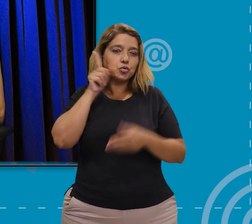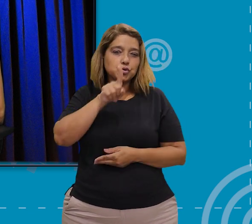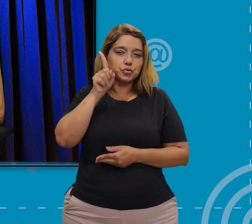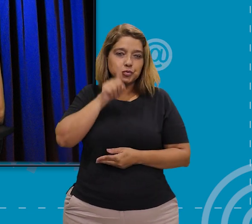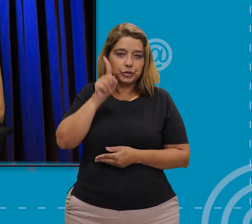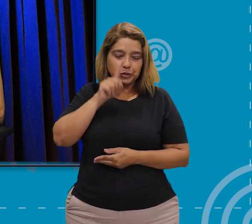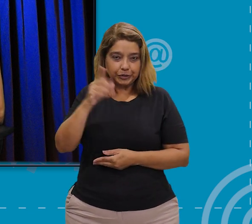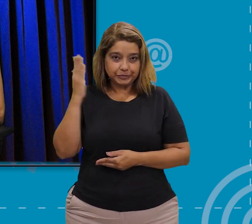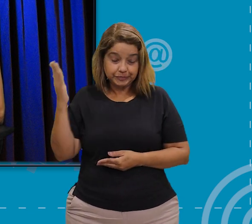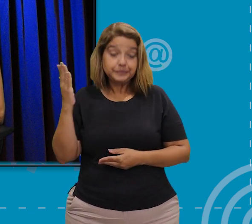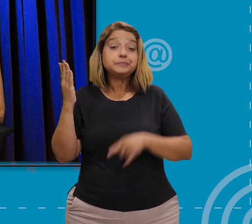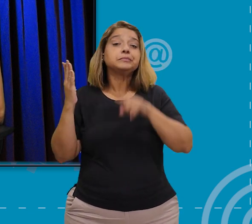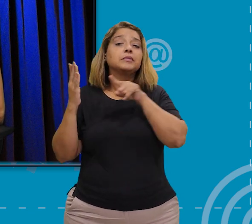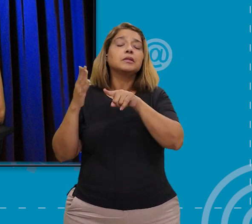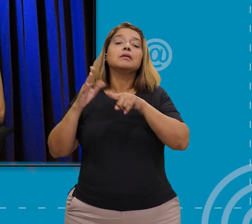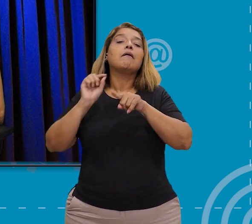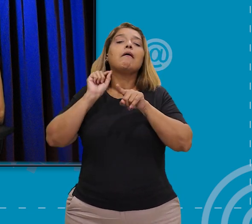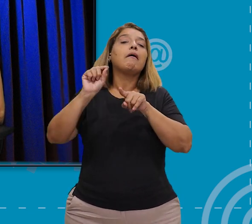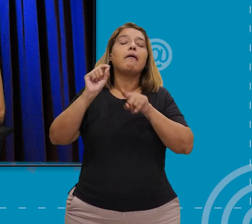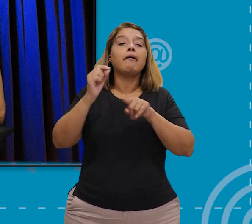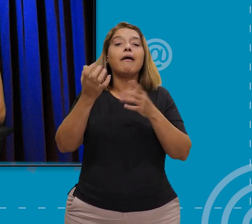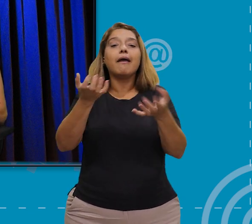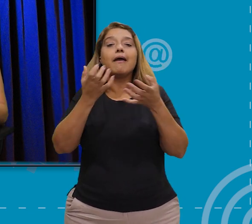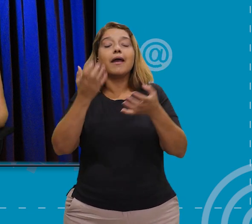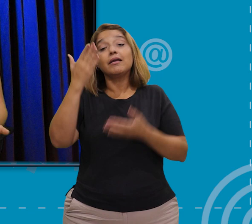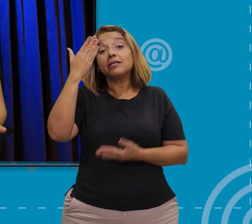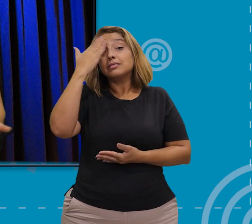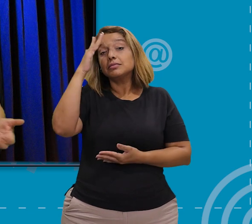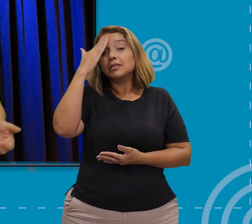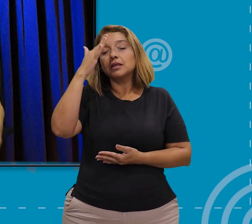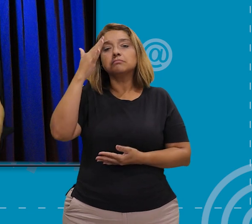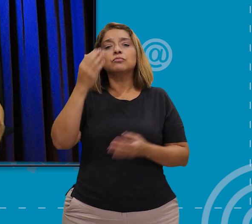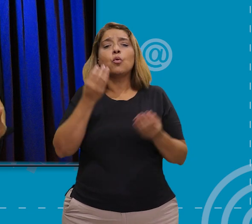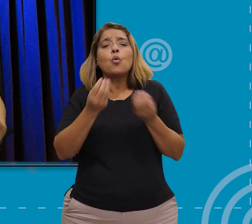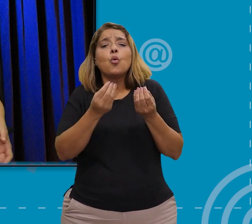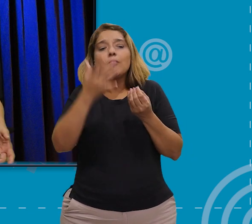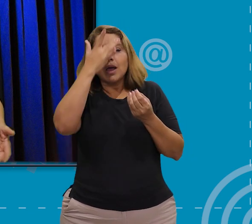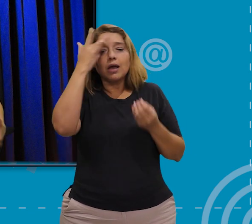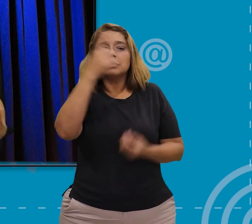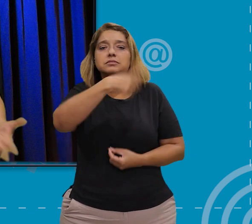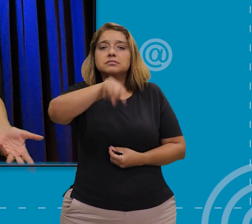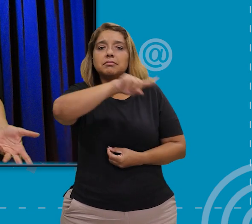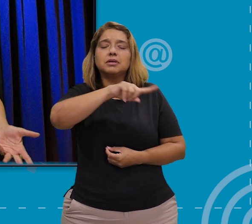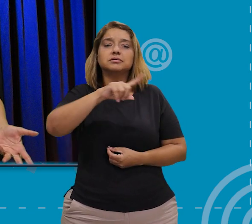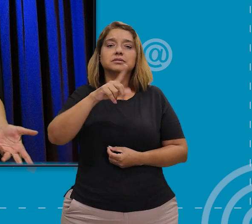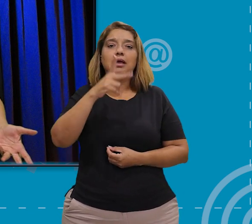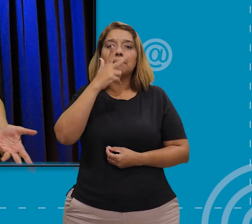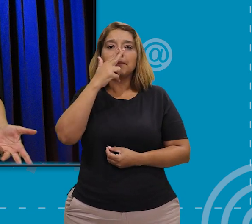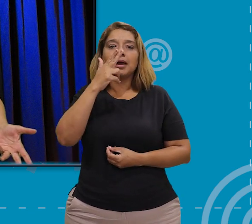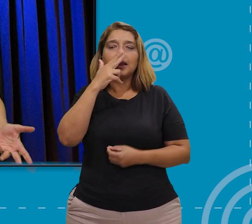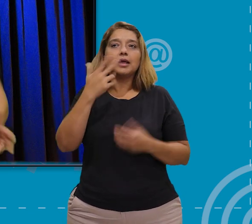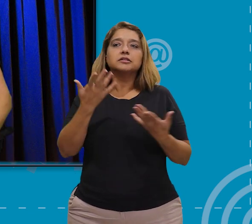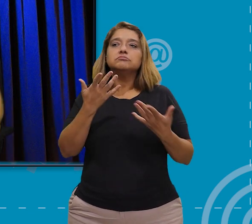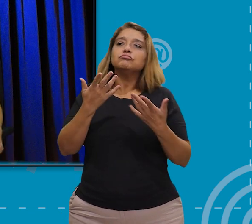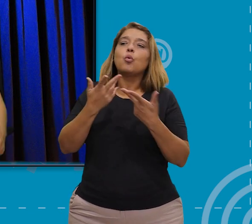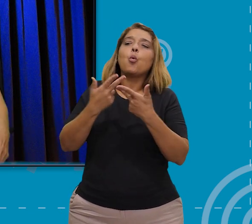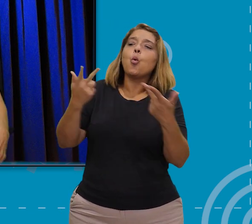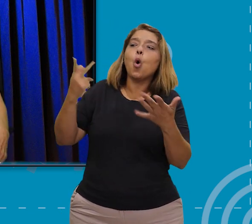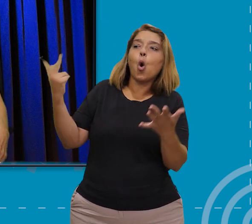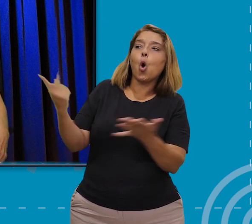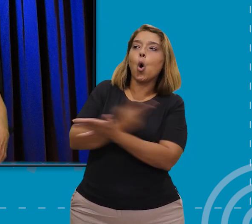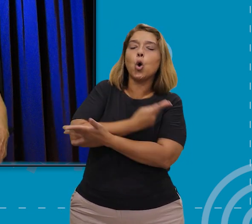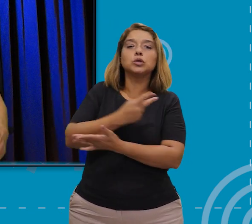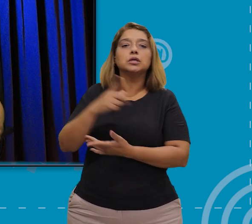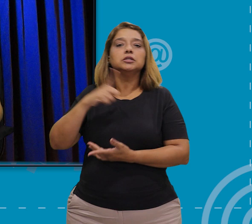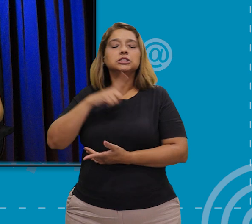ele gostaria, né, de entender o que levava as pessoas a serem tão reativas em determinadas situações e o que levava